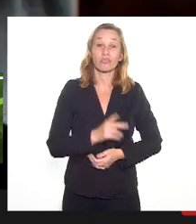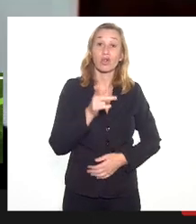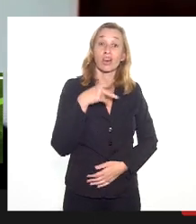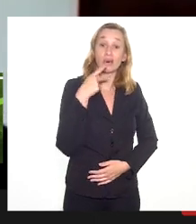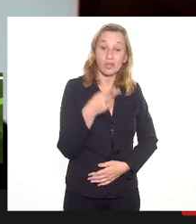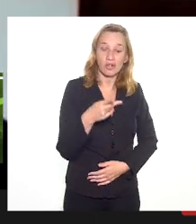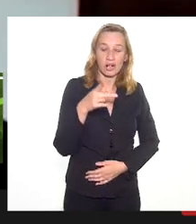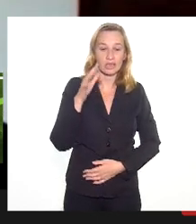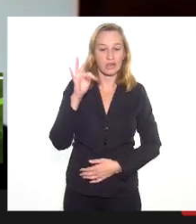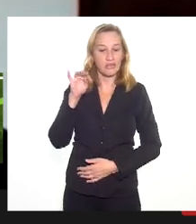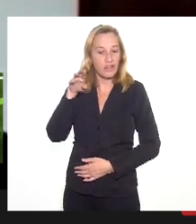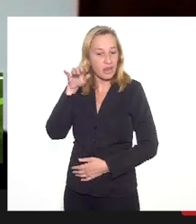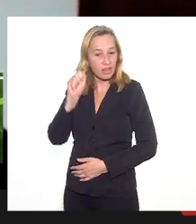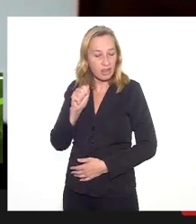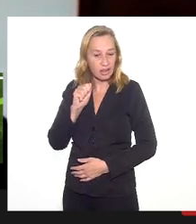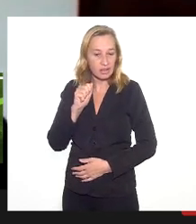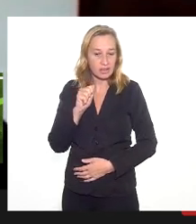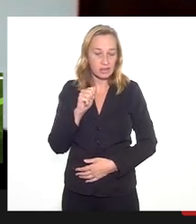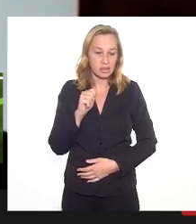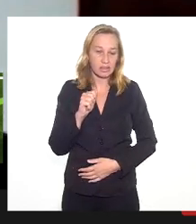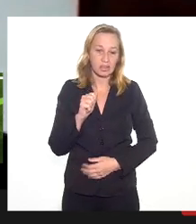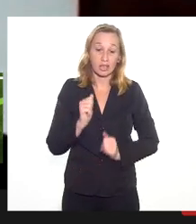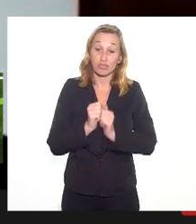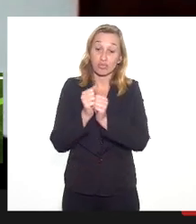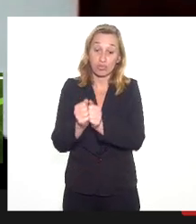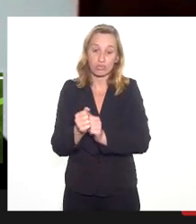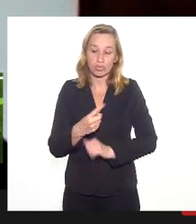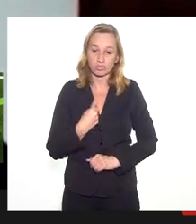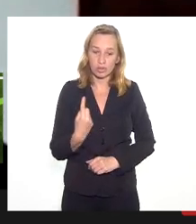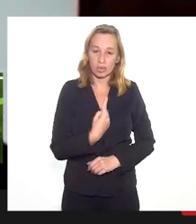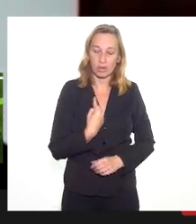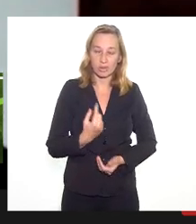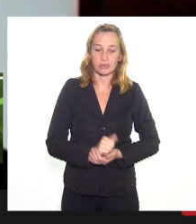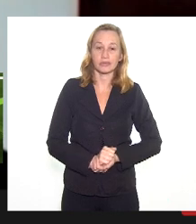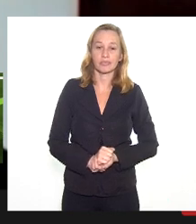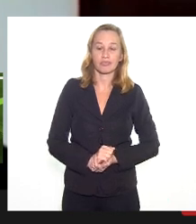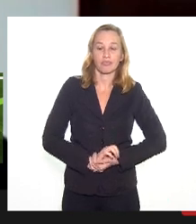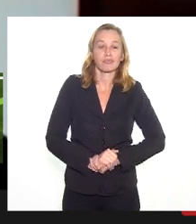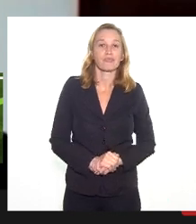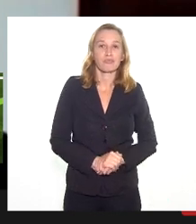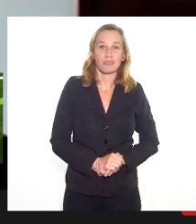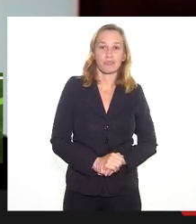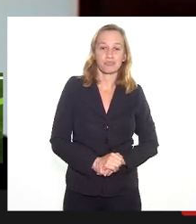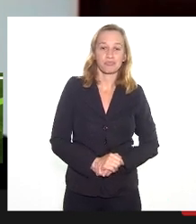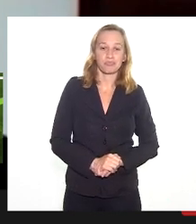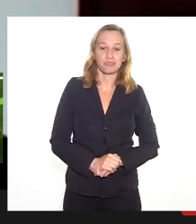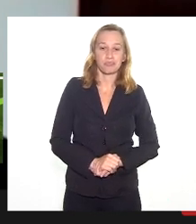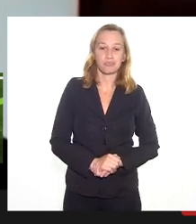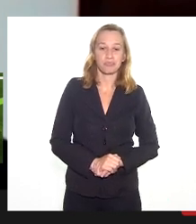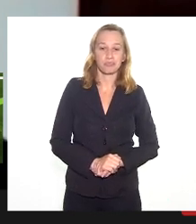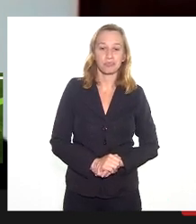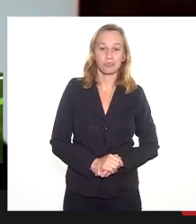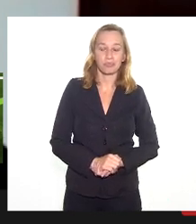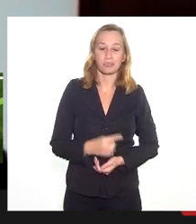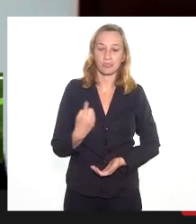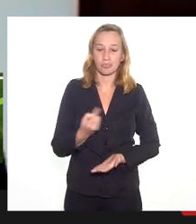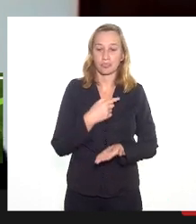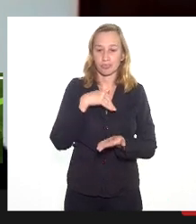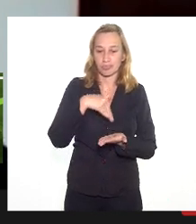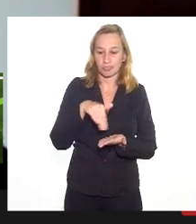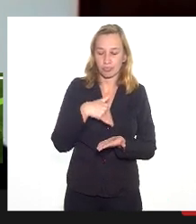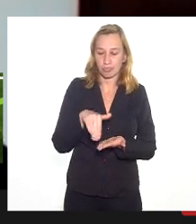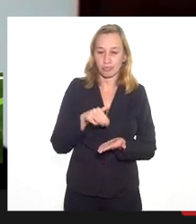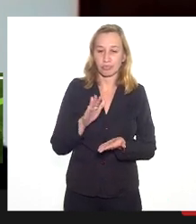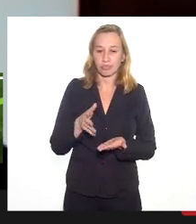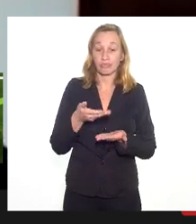da Fernanda Peralta, ela coaduna com a minha, né? A gente está aqui contribuindo com a mesma fala. O nosso secretário, Tiago Pompoli, ele